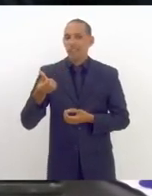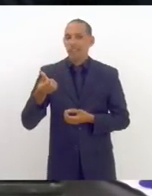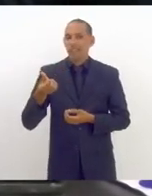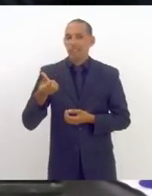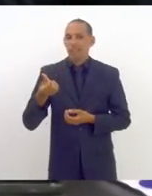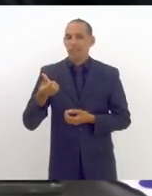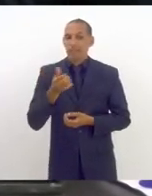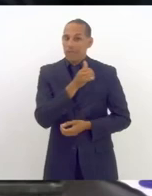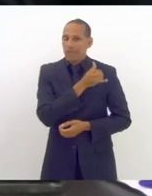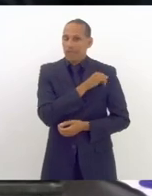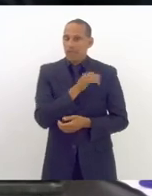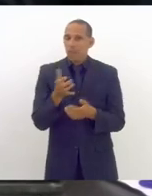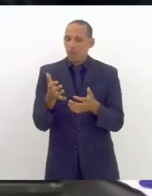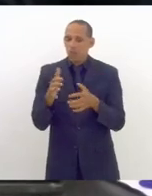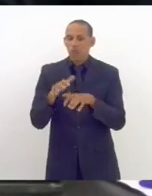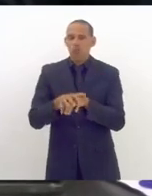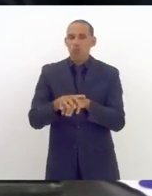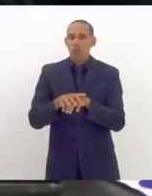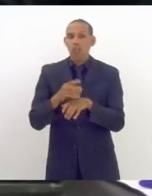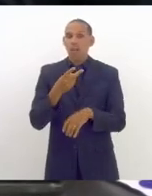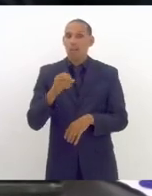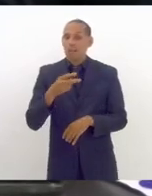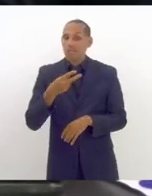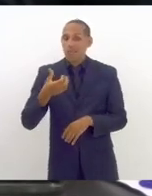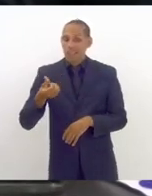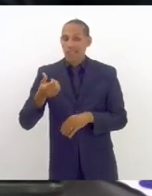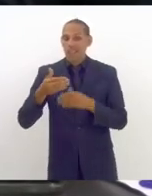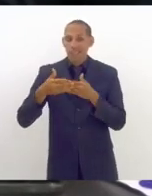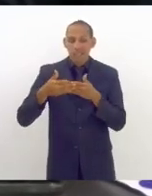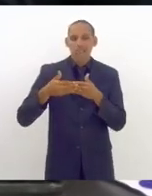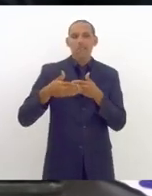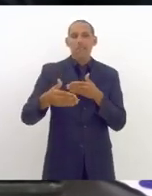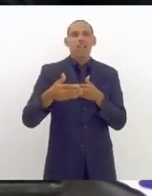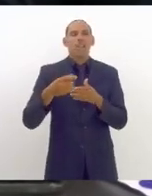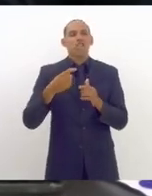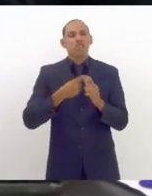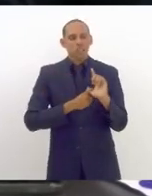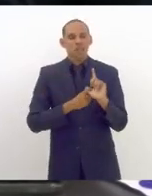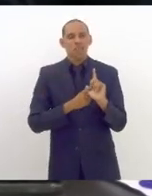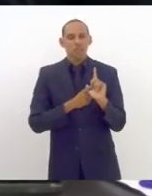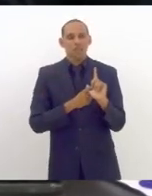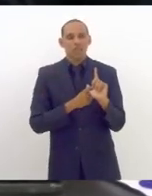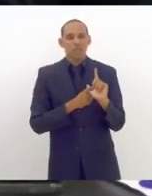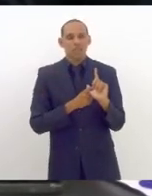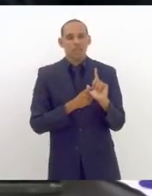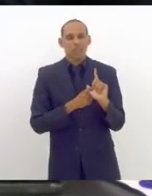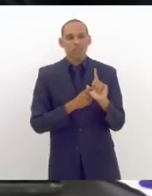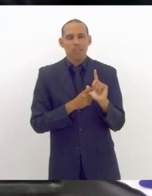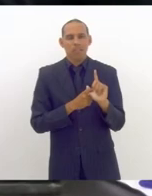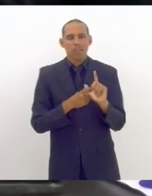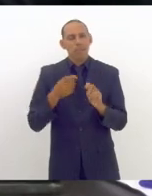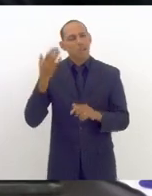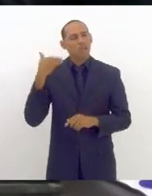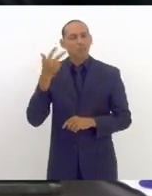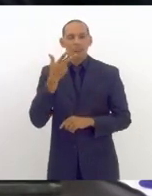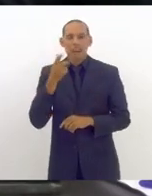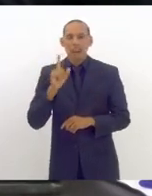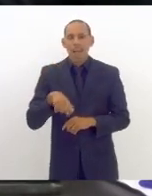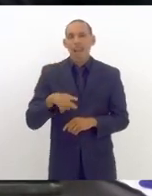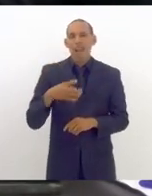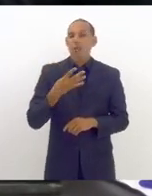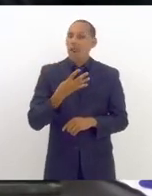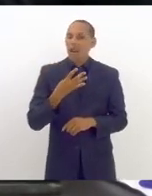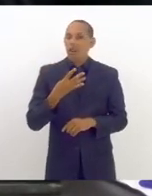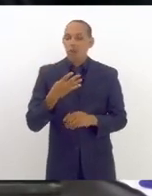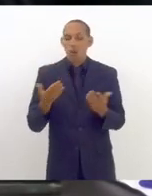para incluir o Rio e a partir de 26 essa dívida que no início falavam 4B hoje